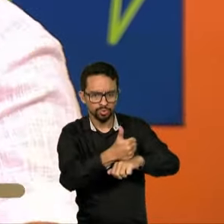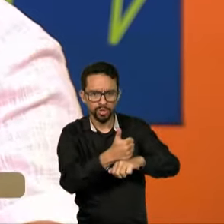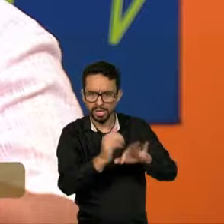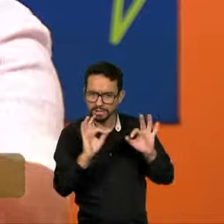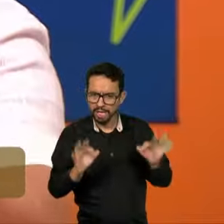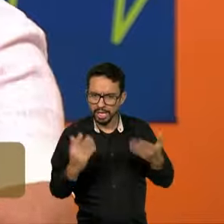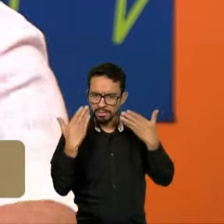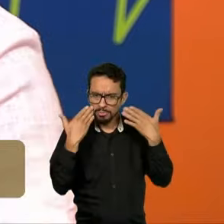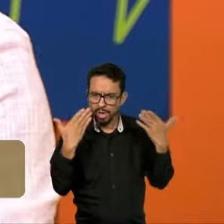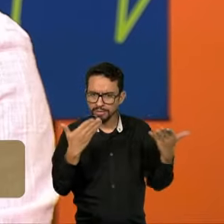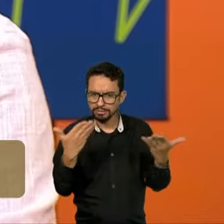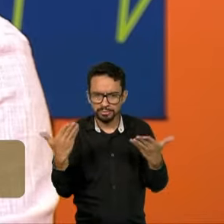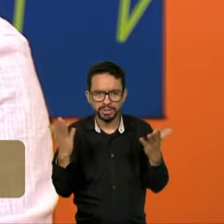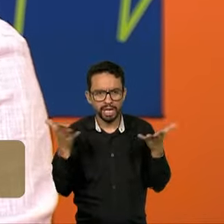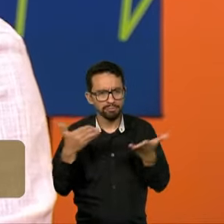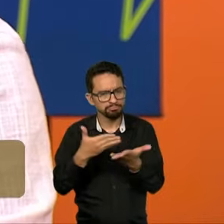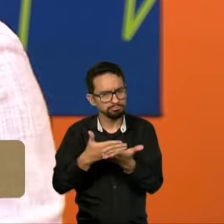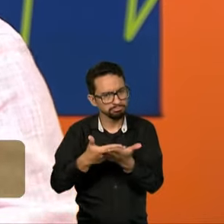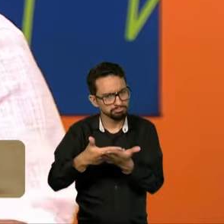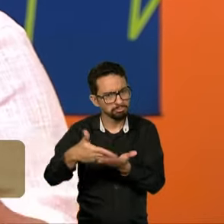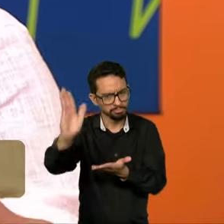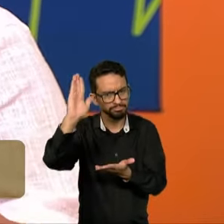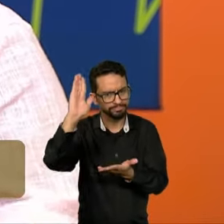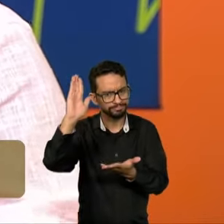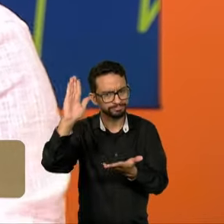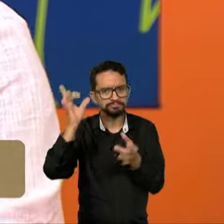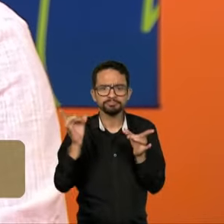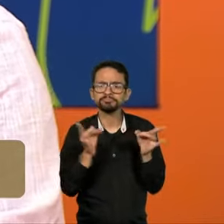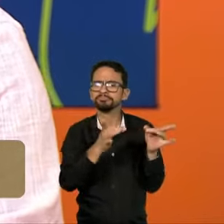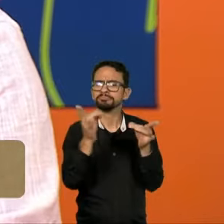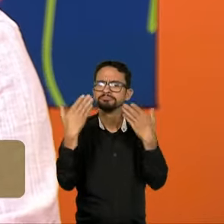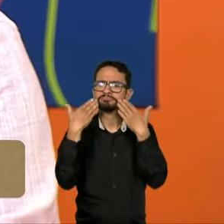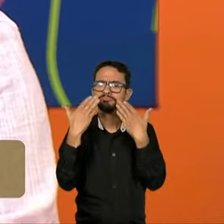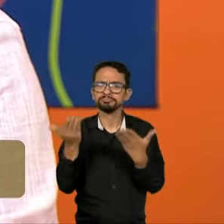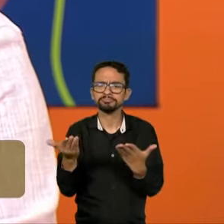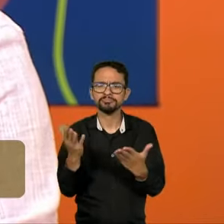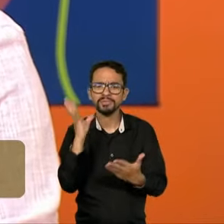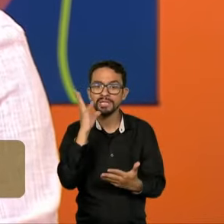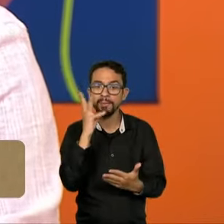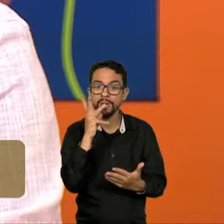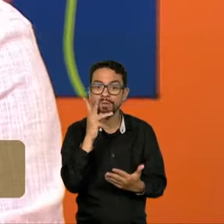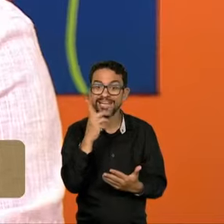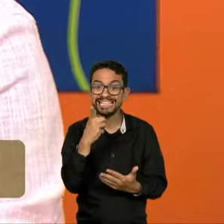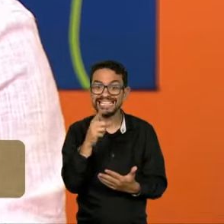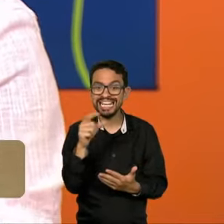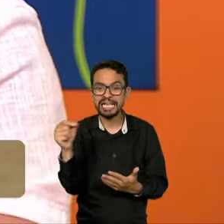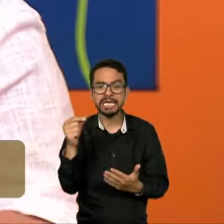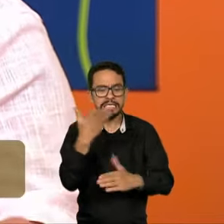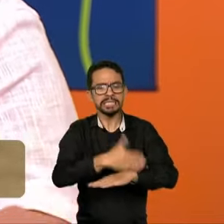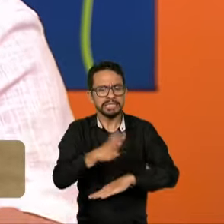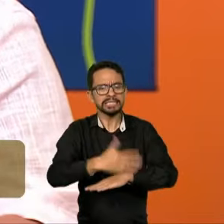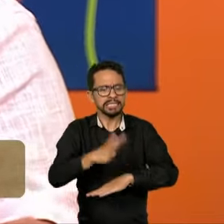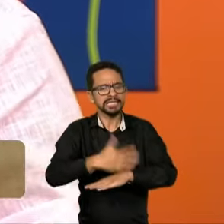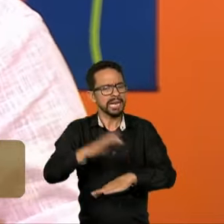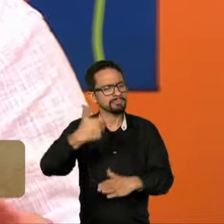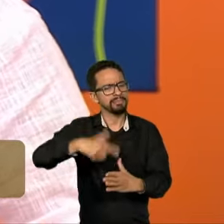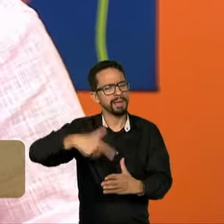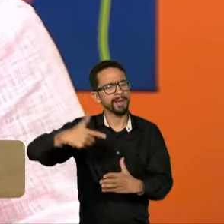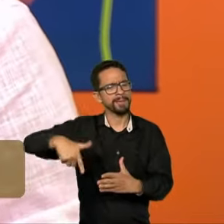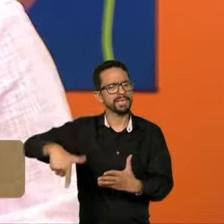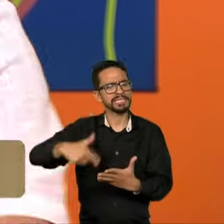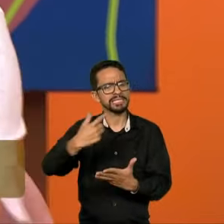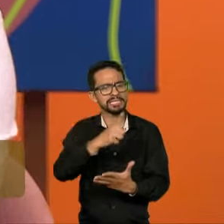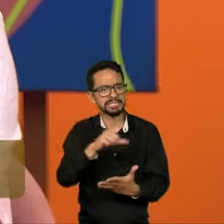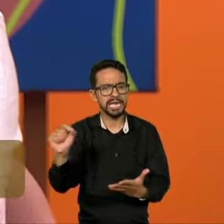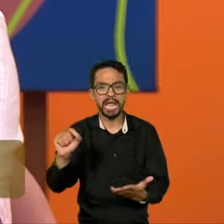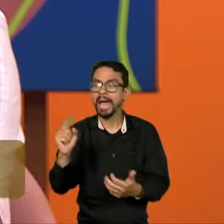que está... pronta para ir pro mercado, assim, né? Eu acho que eu demorei umas 100 fazendo rascunhos que não davam certo.